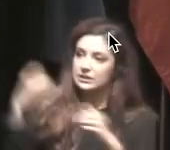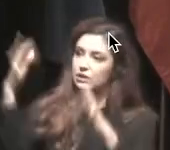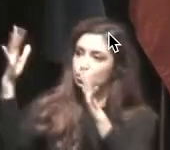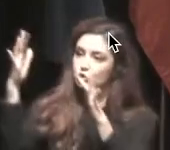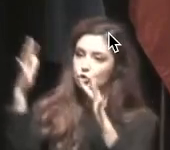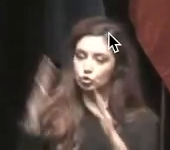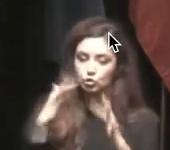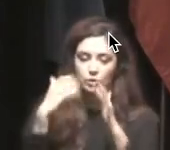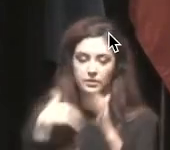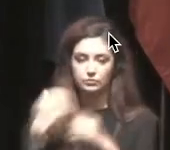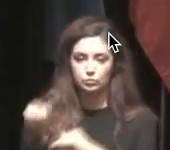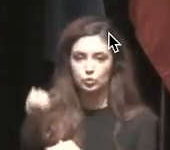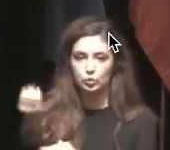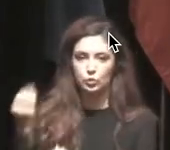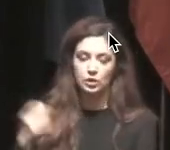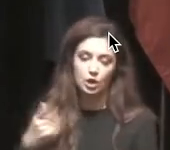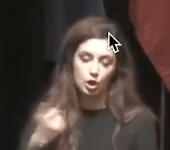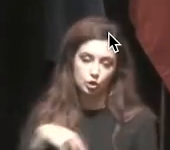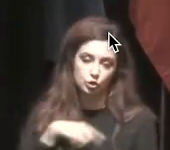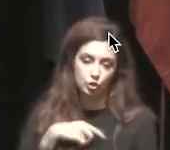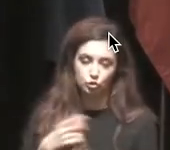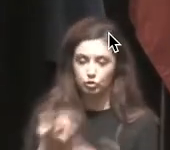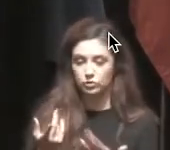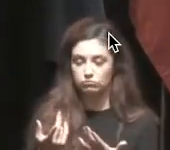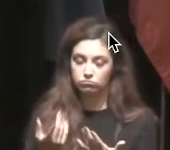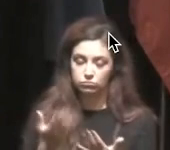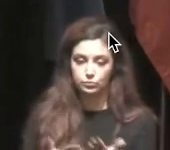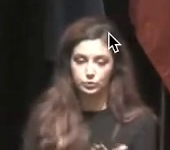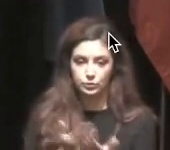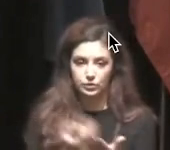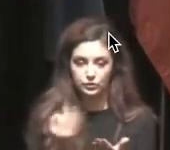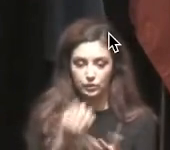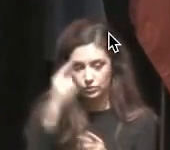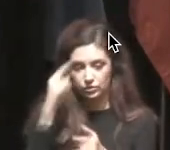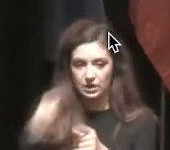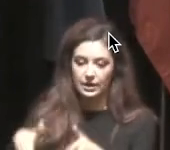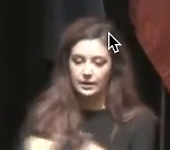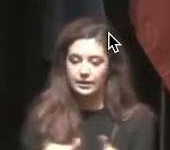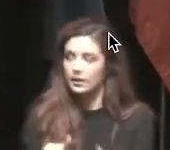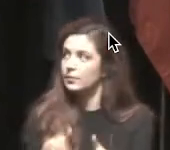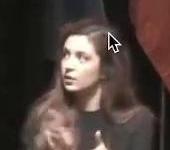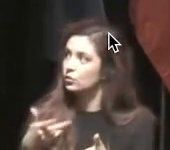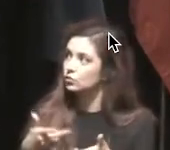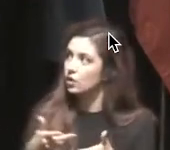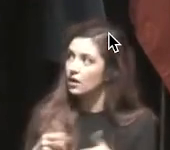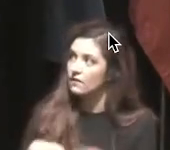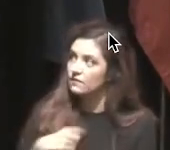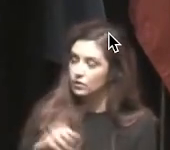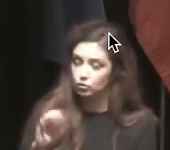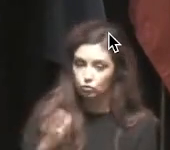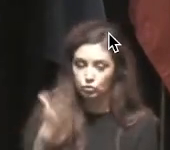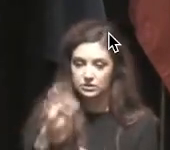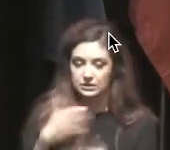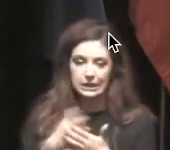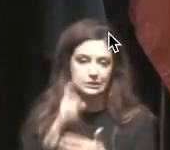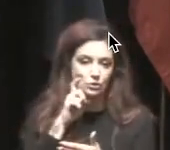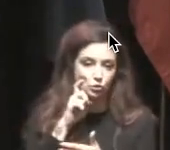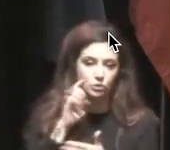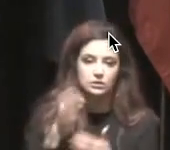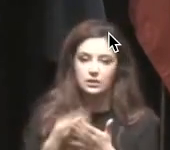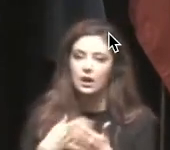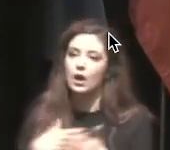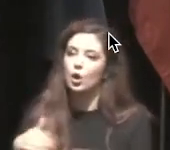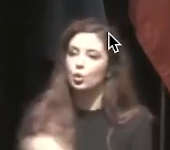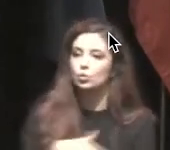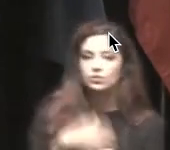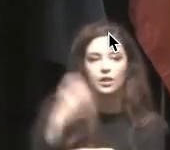a cidade, apesar da nossa proposta Veredas de Lisboa para a criação de caminhos mais verdes, abertos e seguros, que permitam tornar as nossas ruas mais